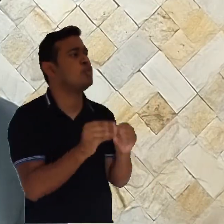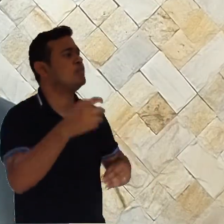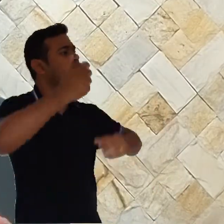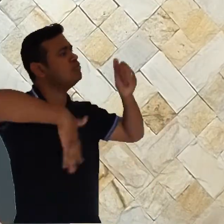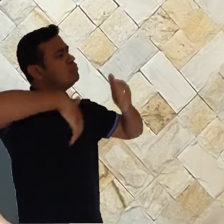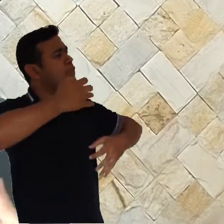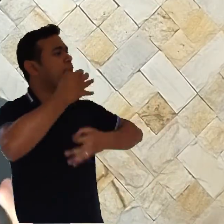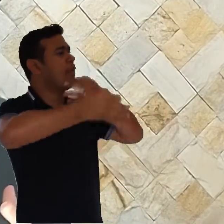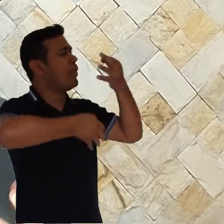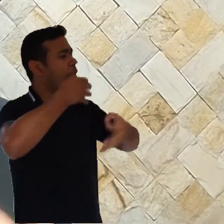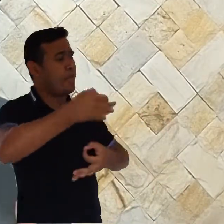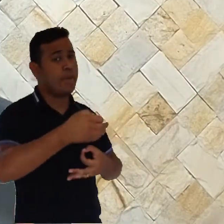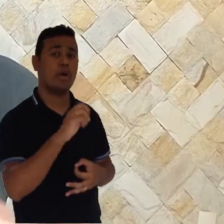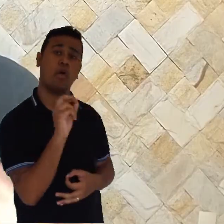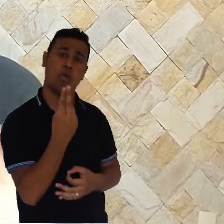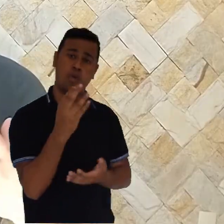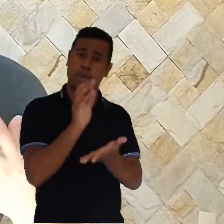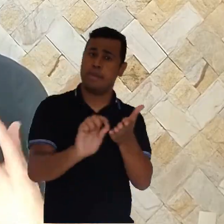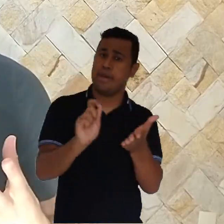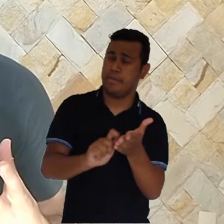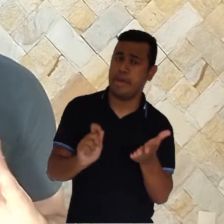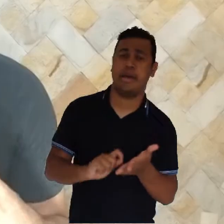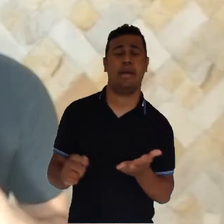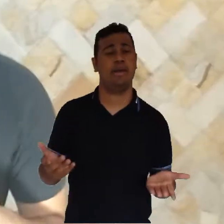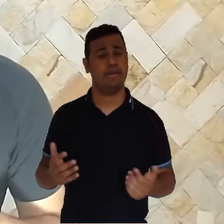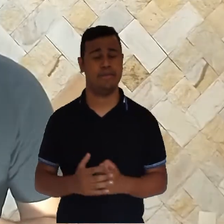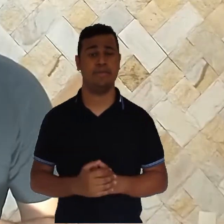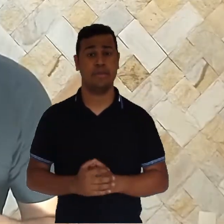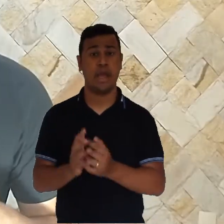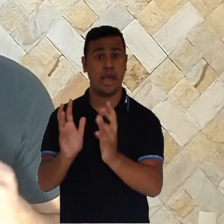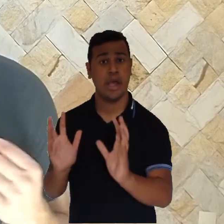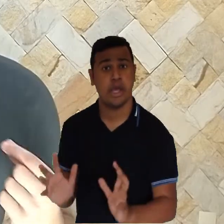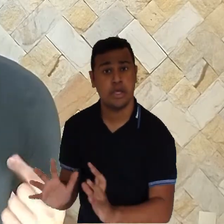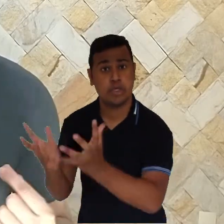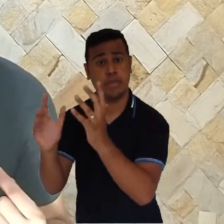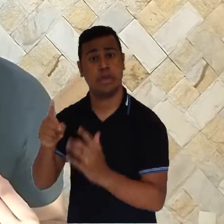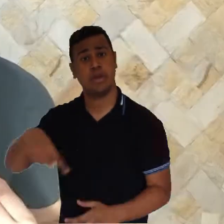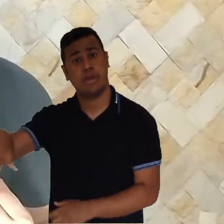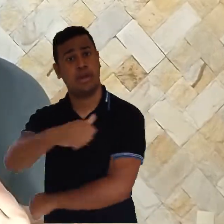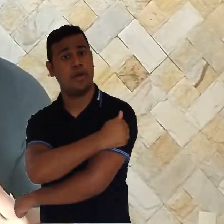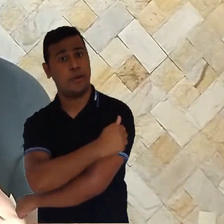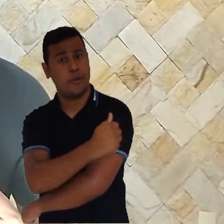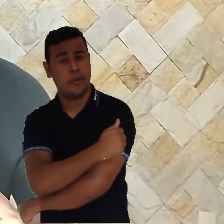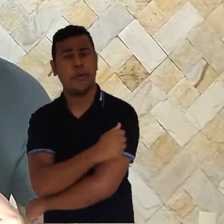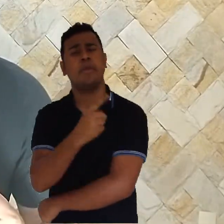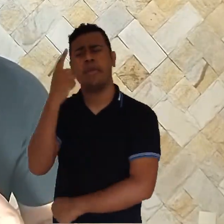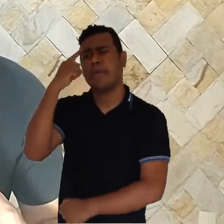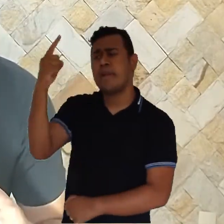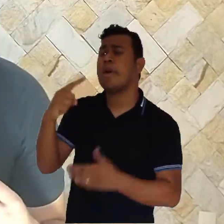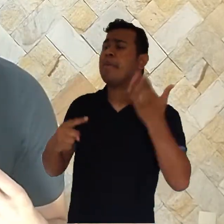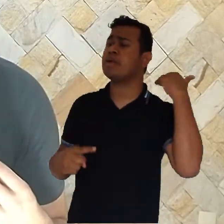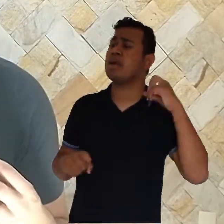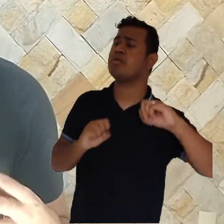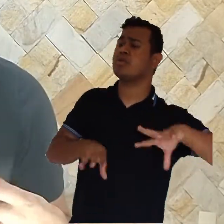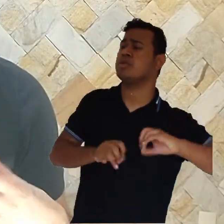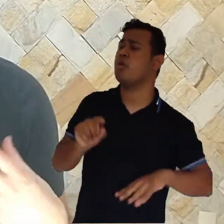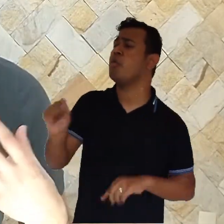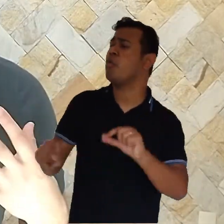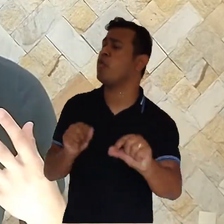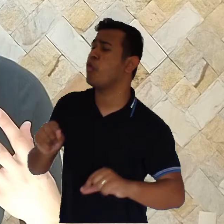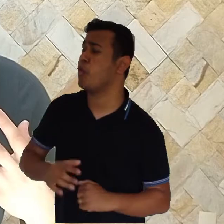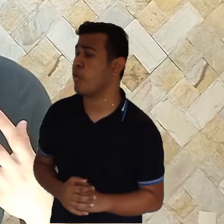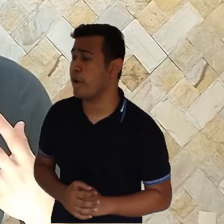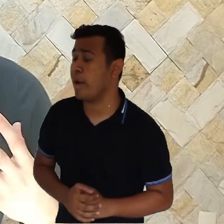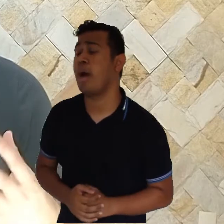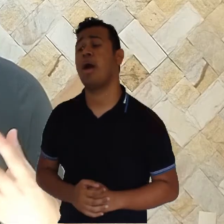entre si para produzir algo novo. Estimular os alunos a retomar o que foi dado na aula anterior antes de